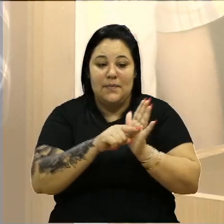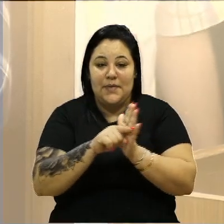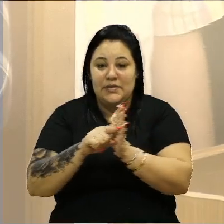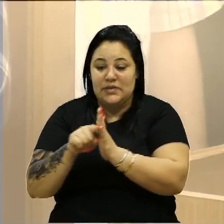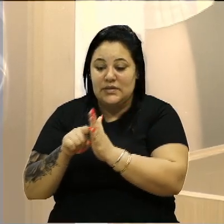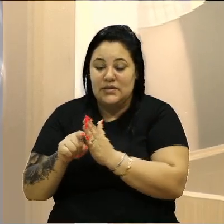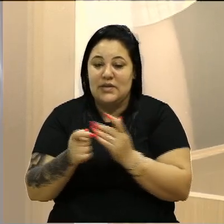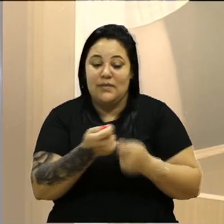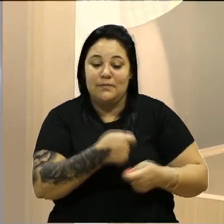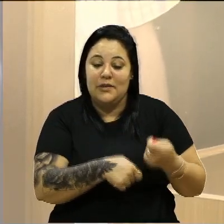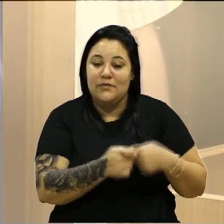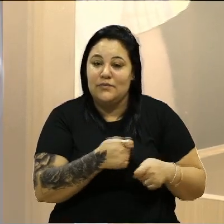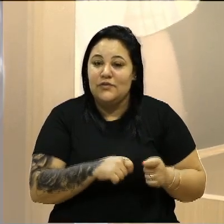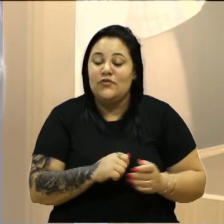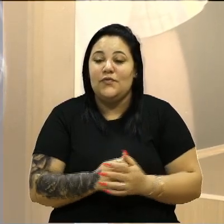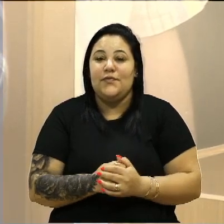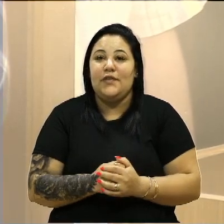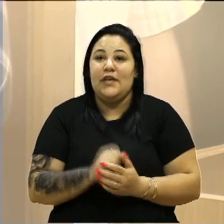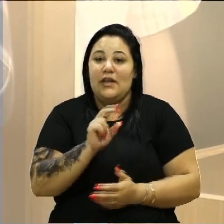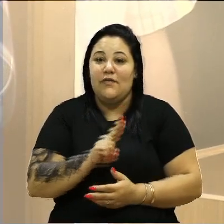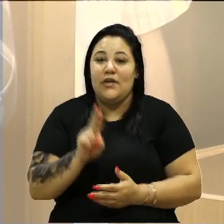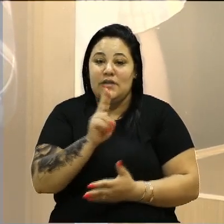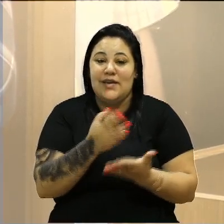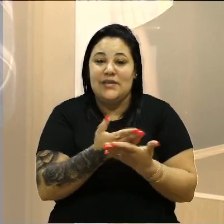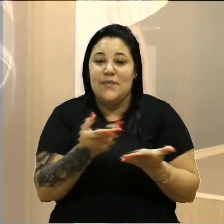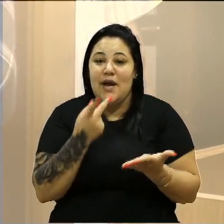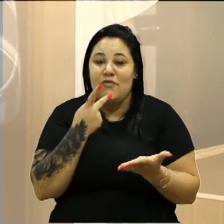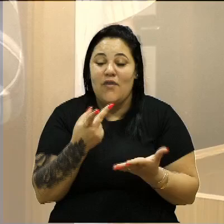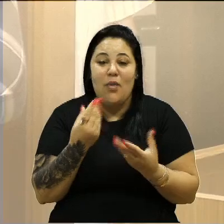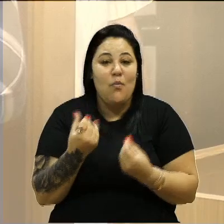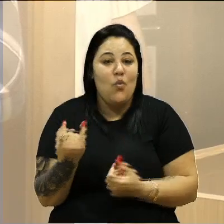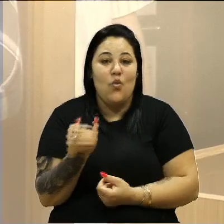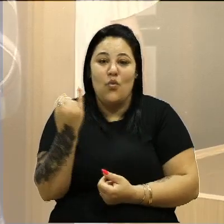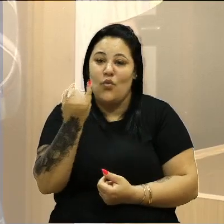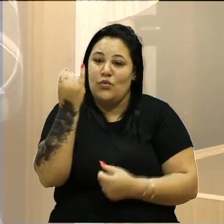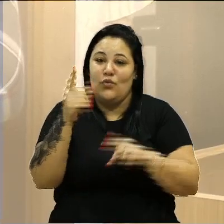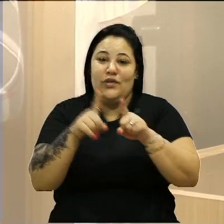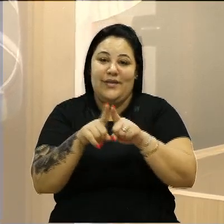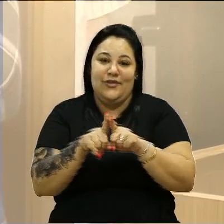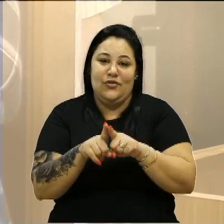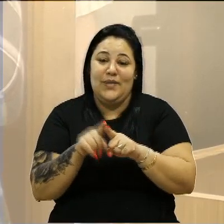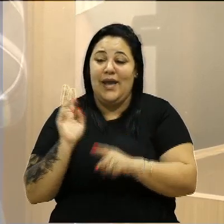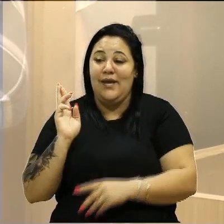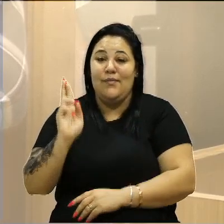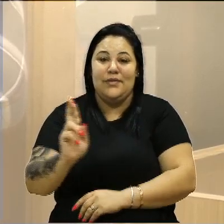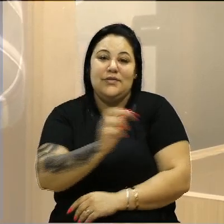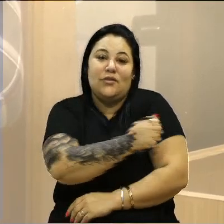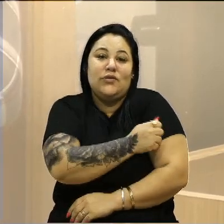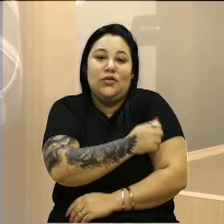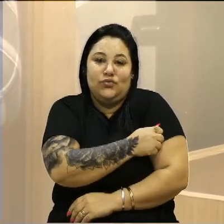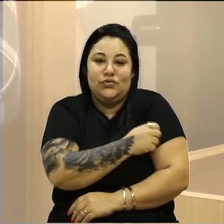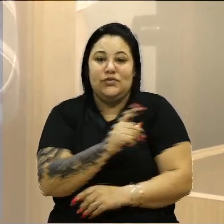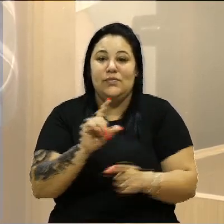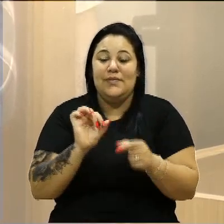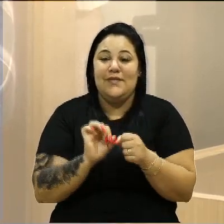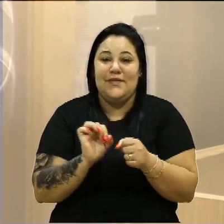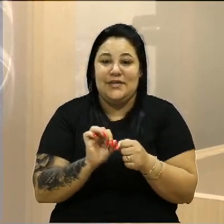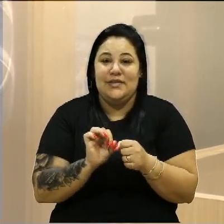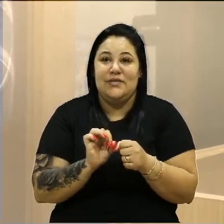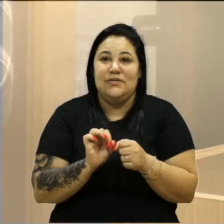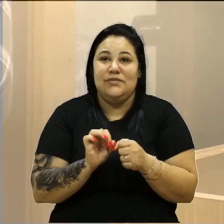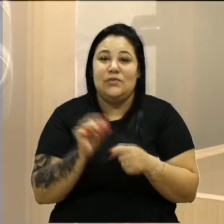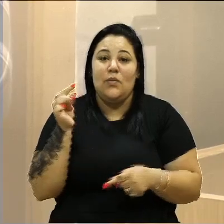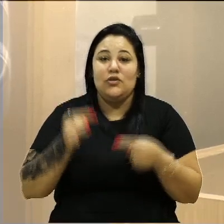acadêmica, e ele vai ocupar esse espaço de fala que é tão importante, o espaço dos estudantes, para fazer um debate,